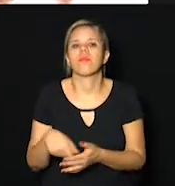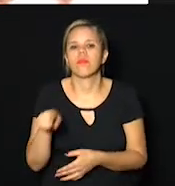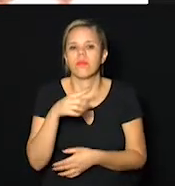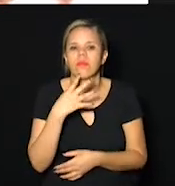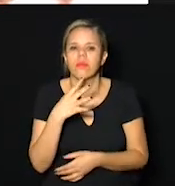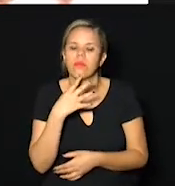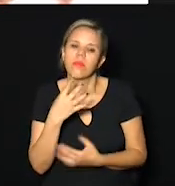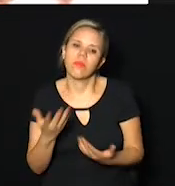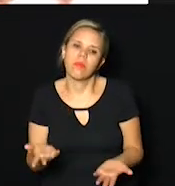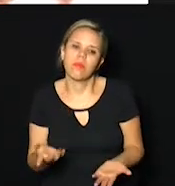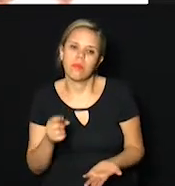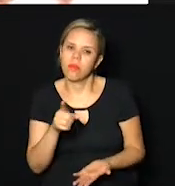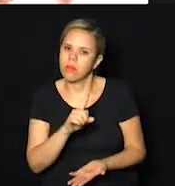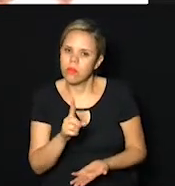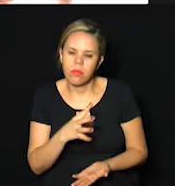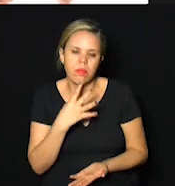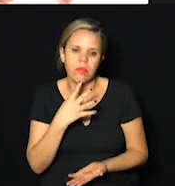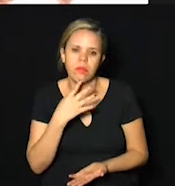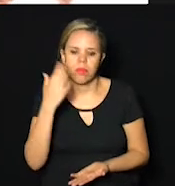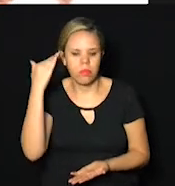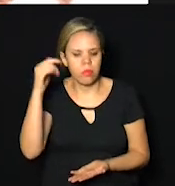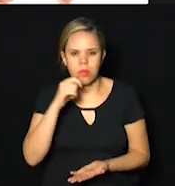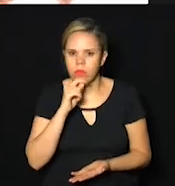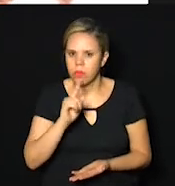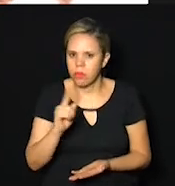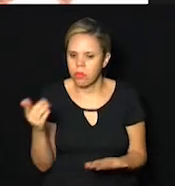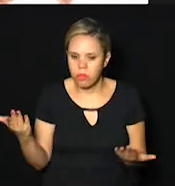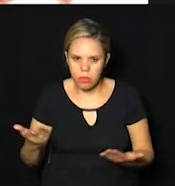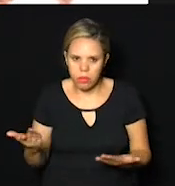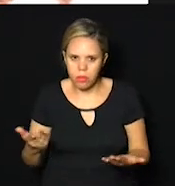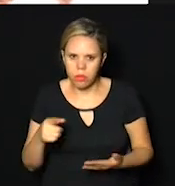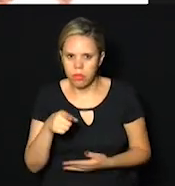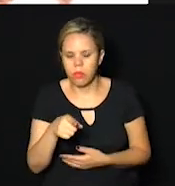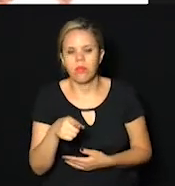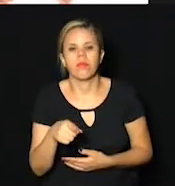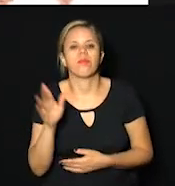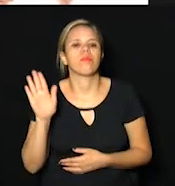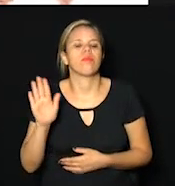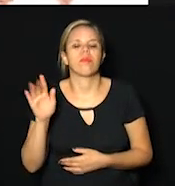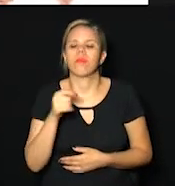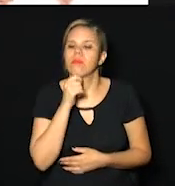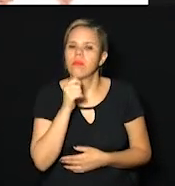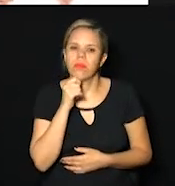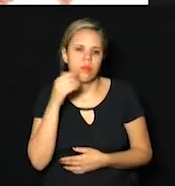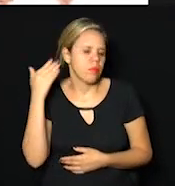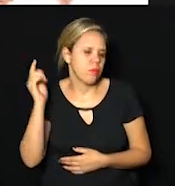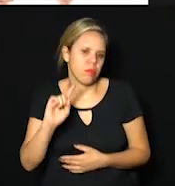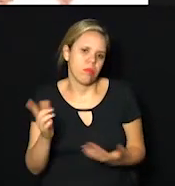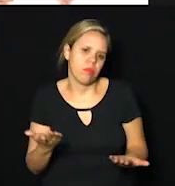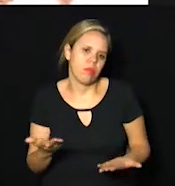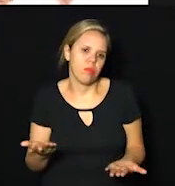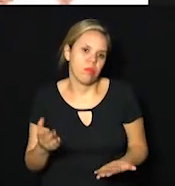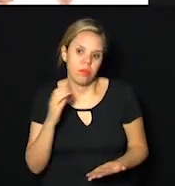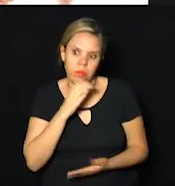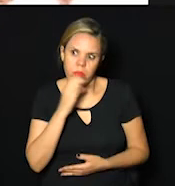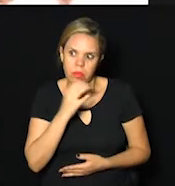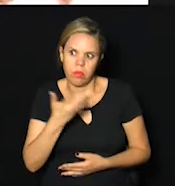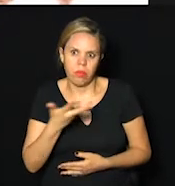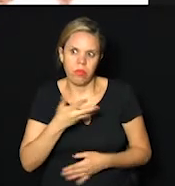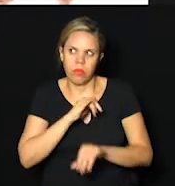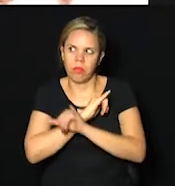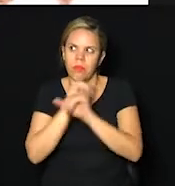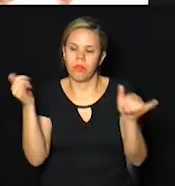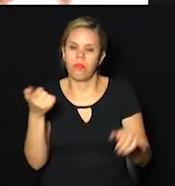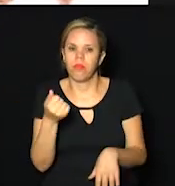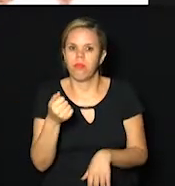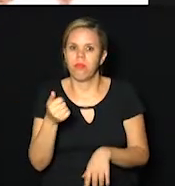conhecia. Então, se você não está sendo conhecido ainda hoje, se o seu candidato não está sendo conhecido ainda hoje, corra, porque faltam